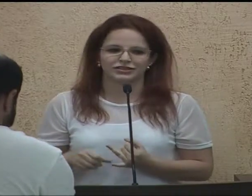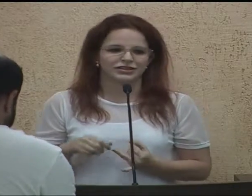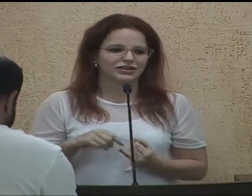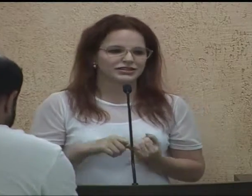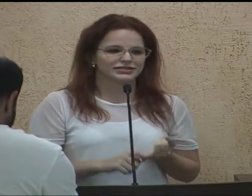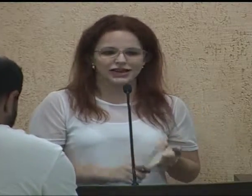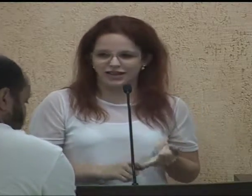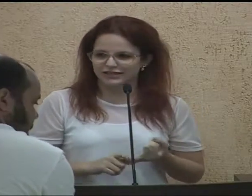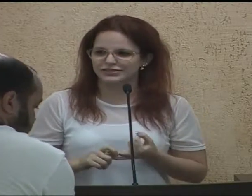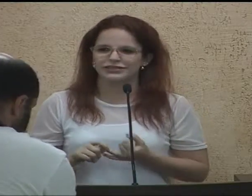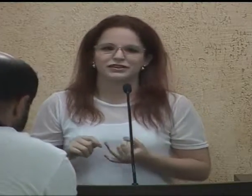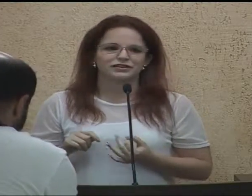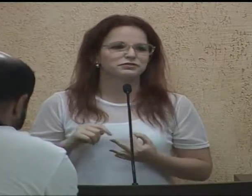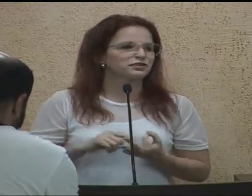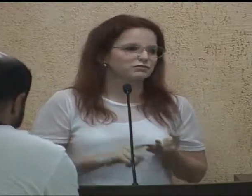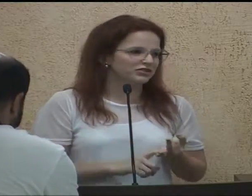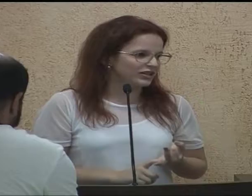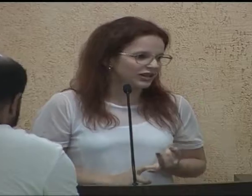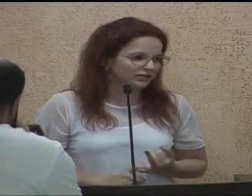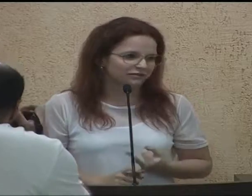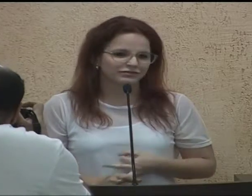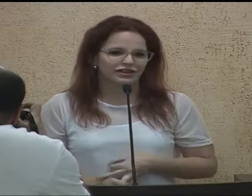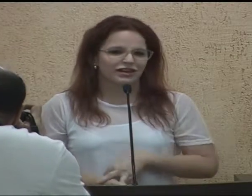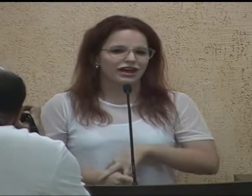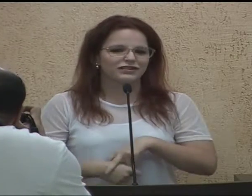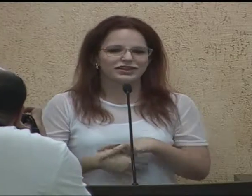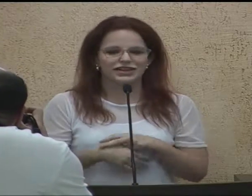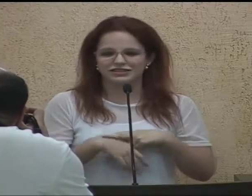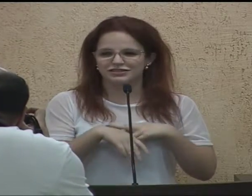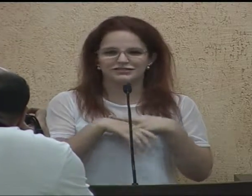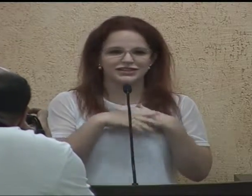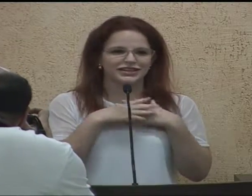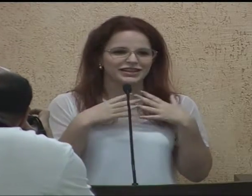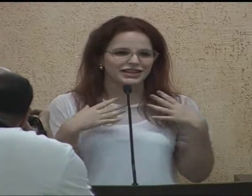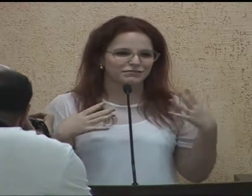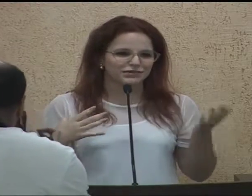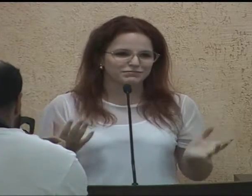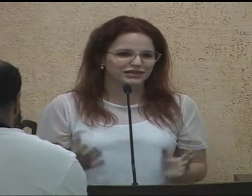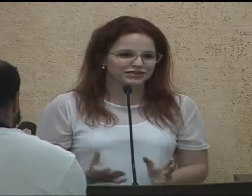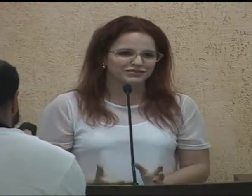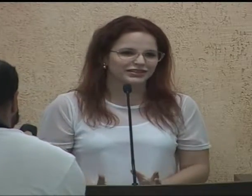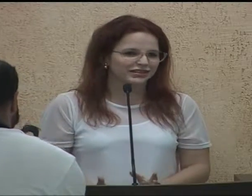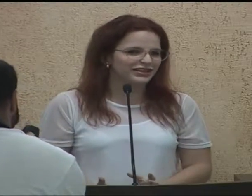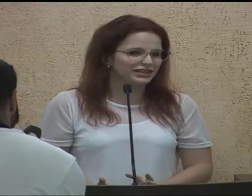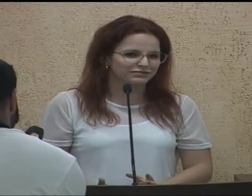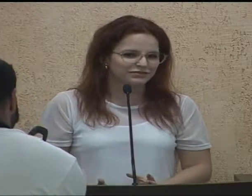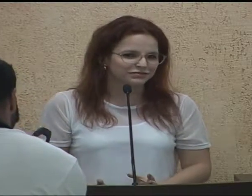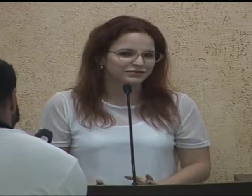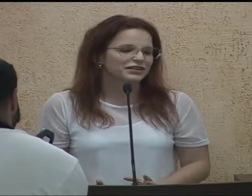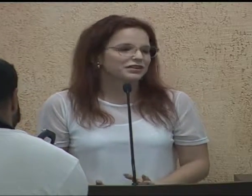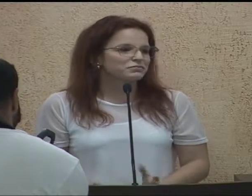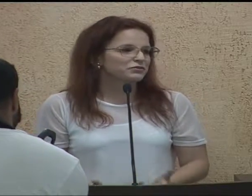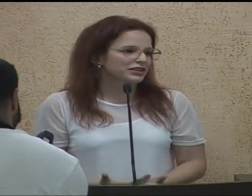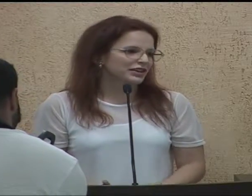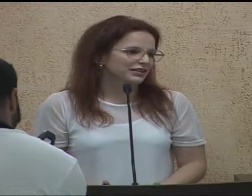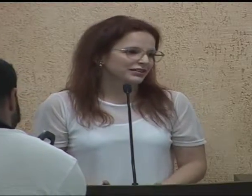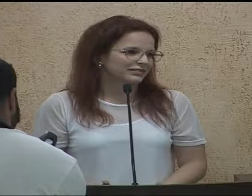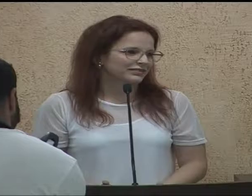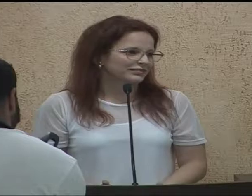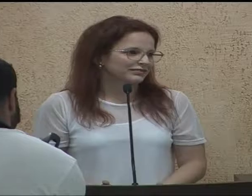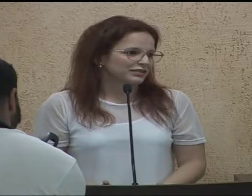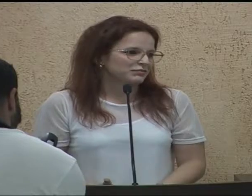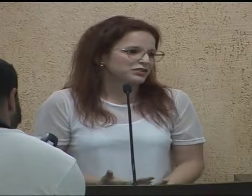depressão, estresse, não dorme direito. A qualidade de vida dele, a perspectiva está terrível. Por